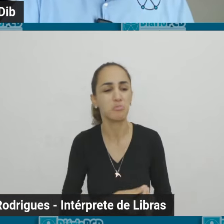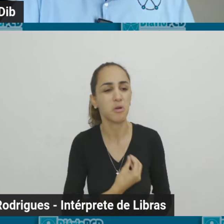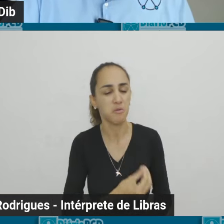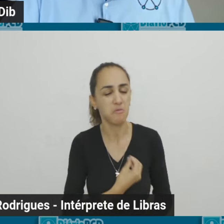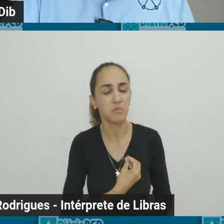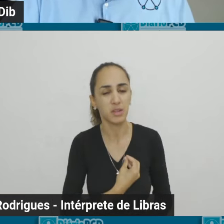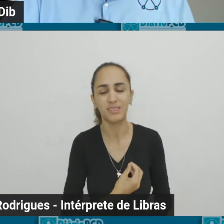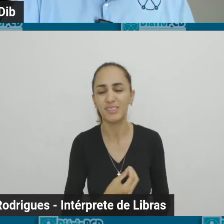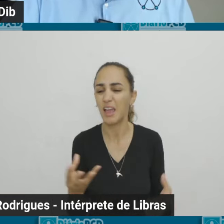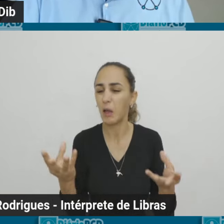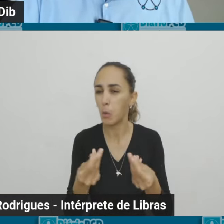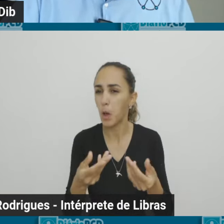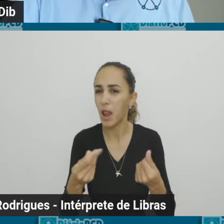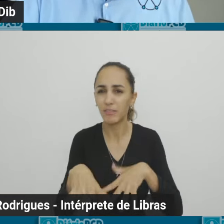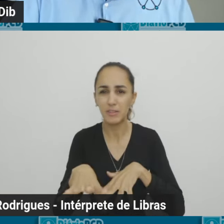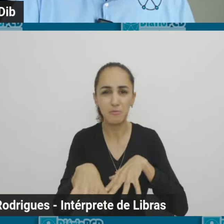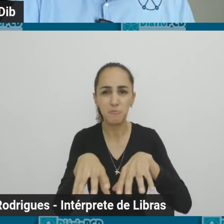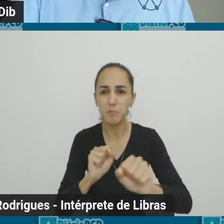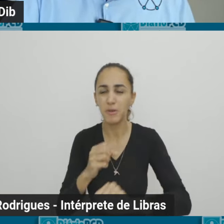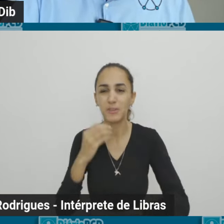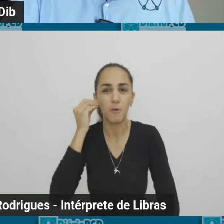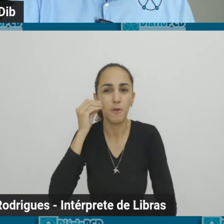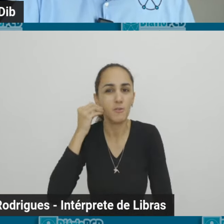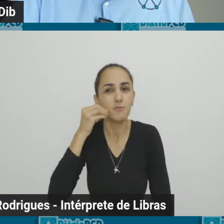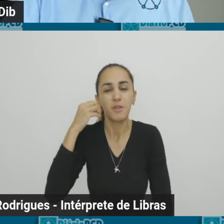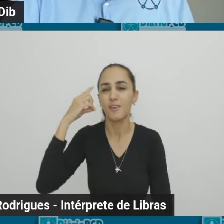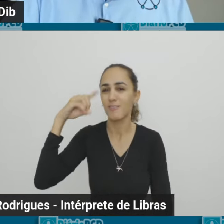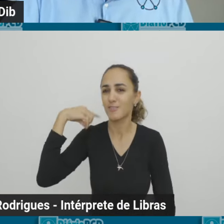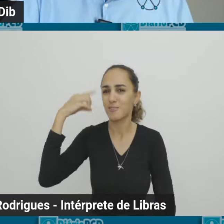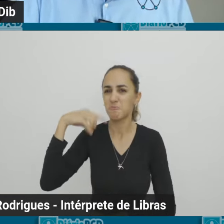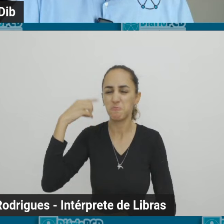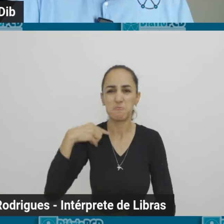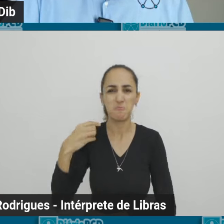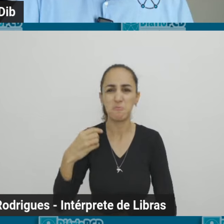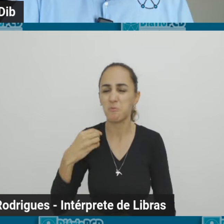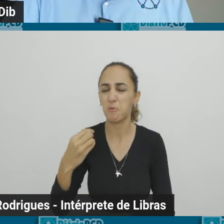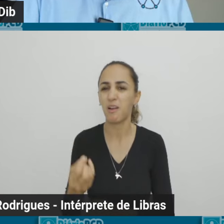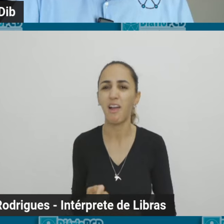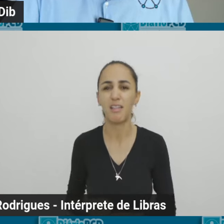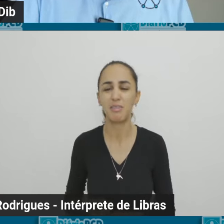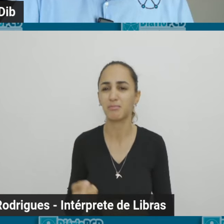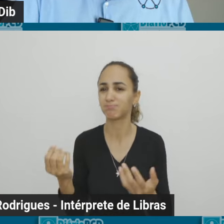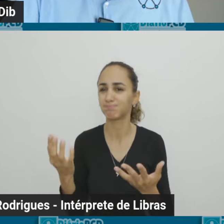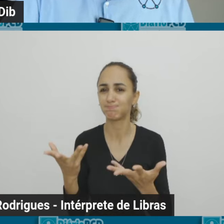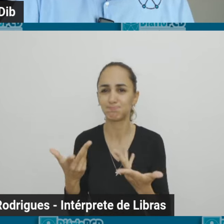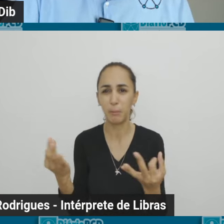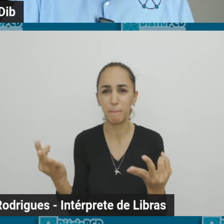uma experiência, advogada qualificadíssima nesse tema,